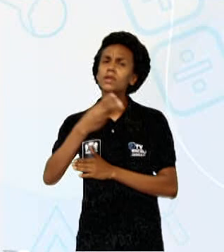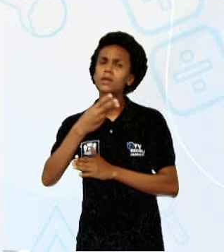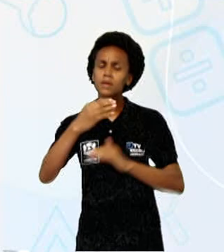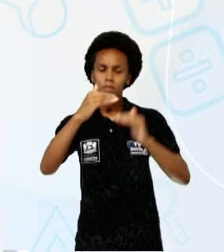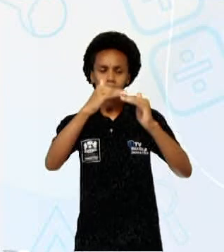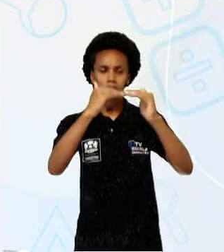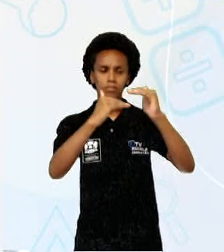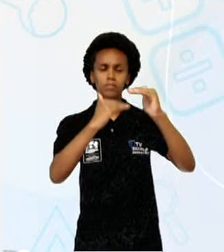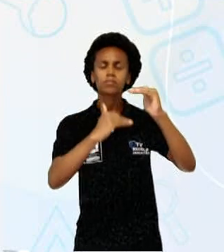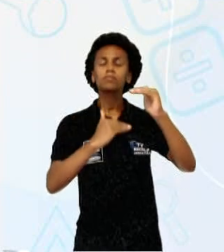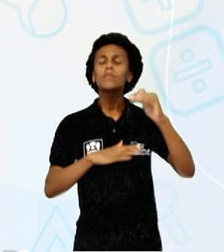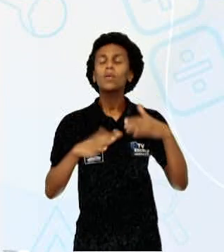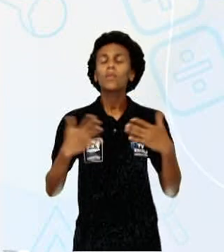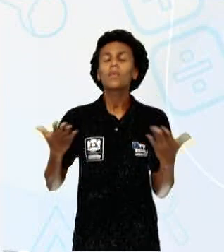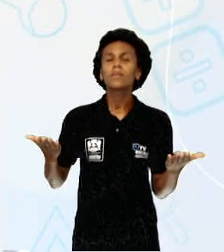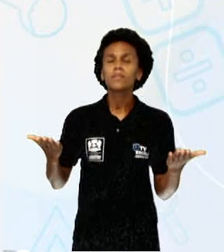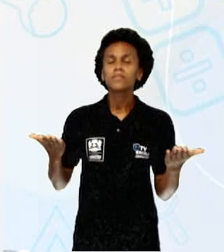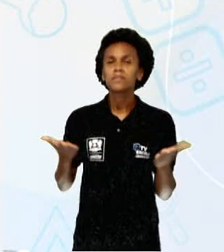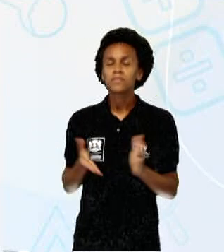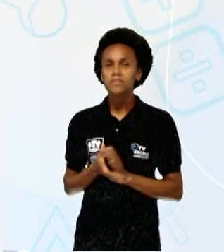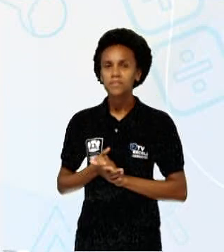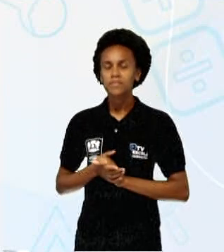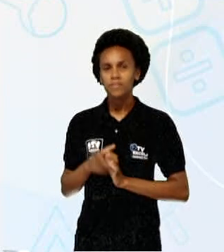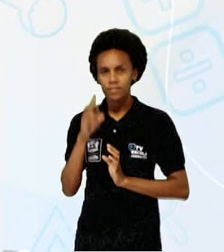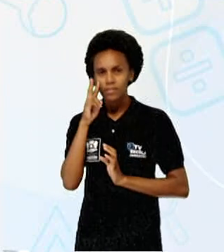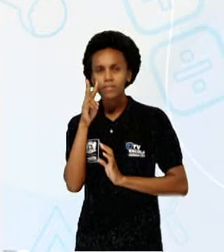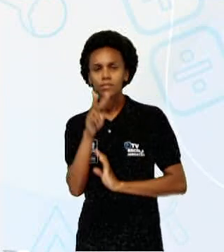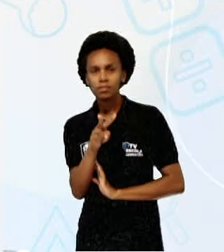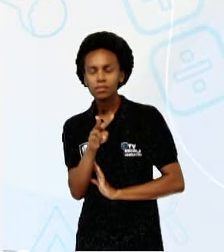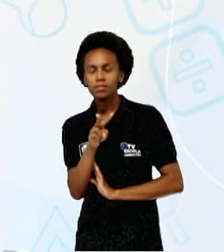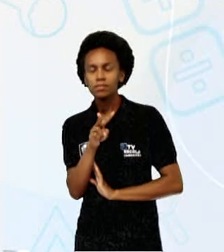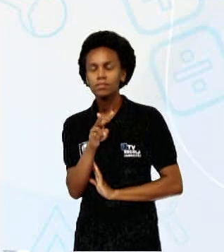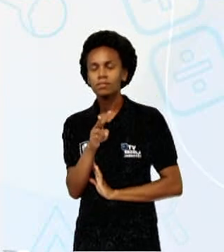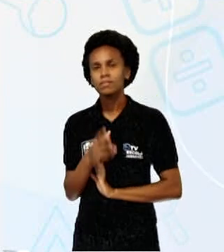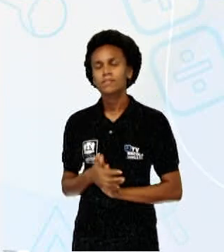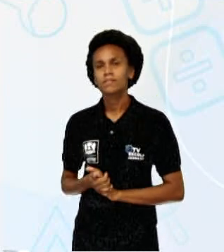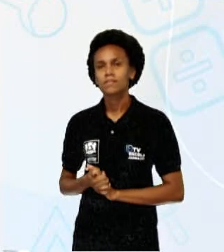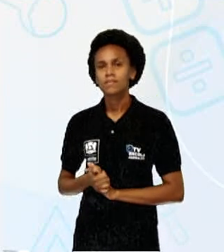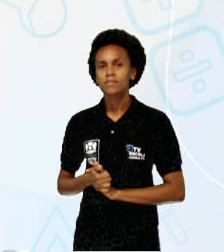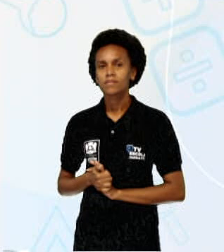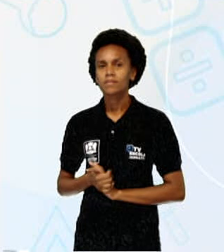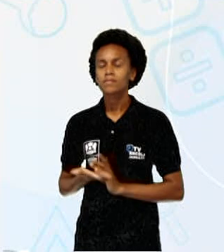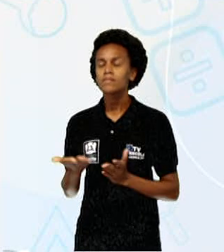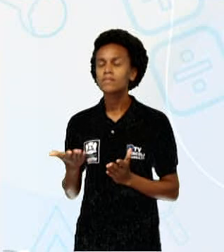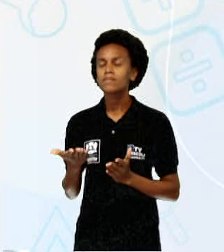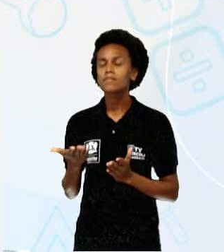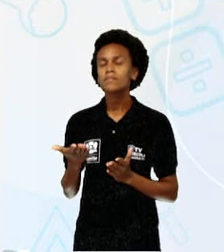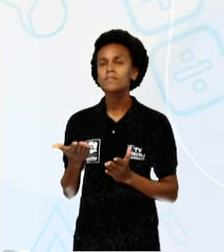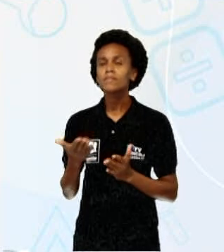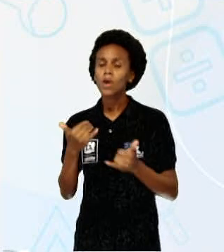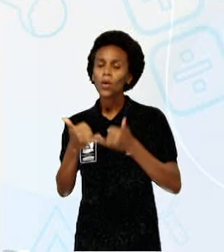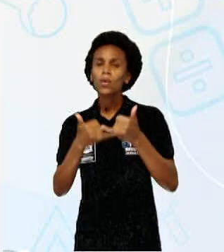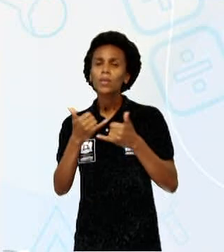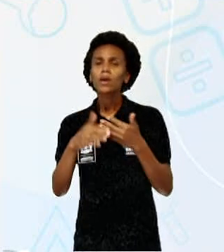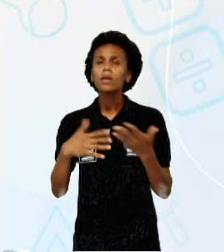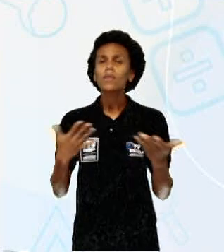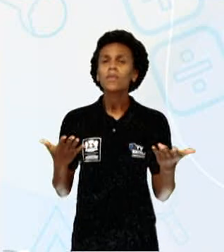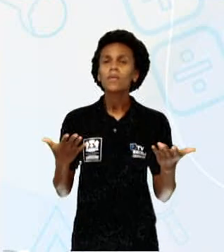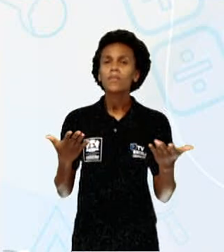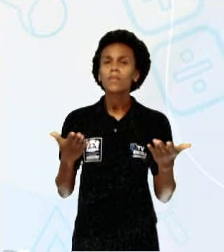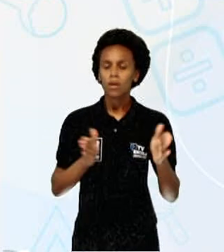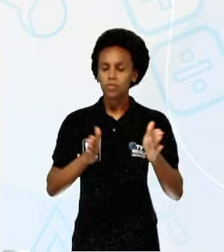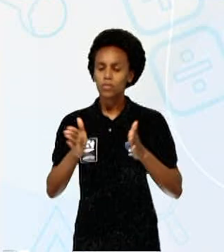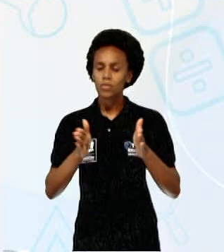prateleira localizaram Então quais são os 12 para os brinquedos que estão entre os robôs e as petecas